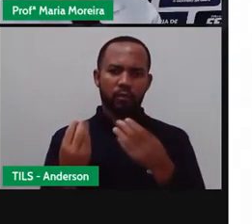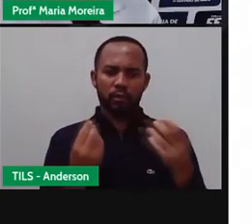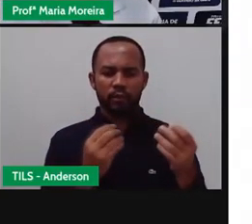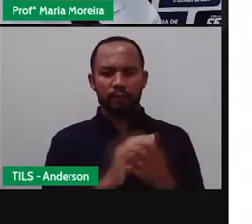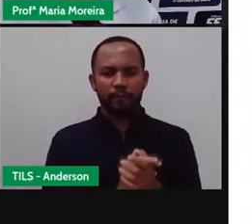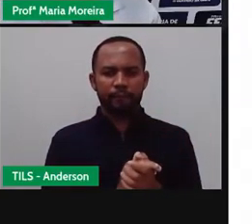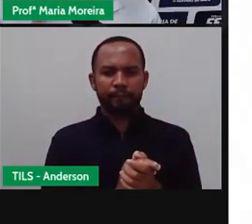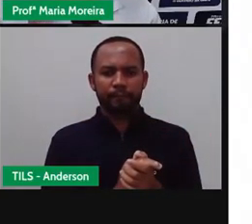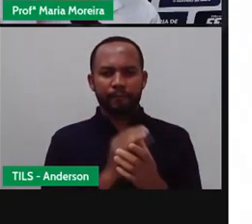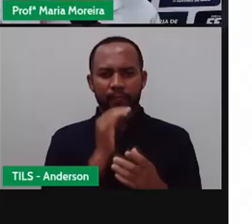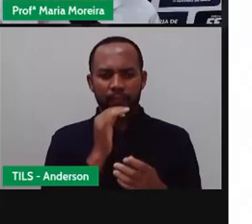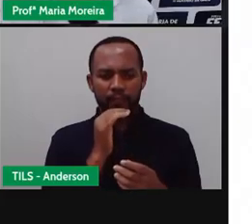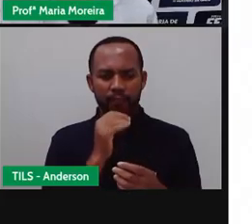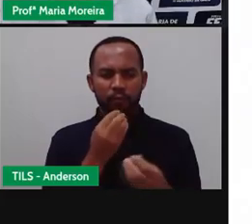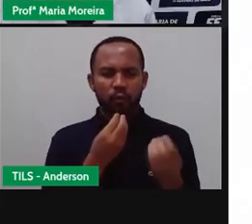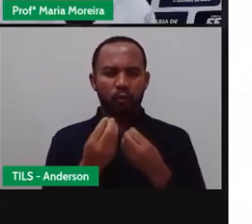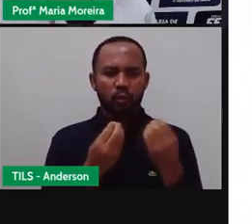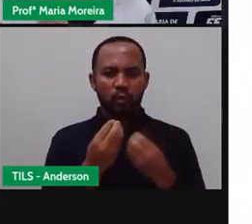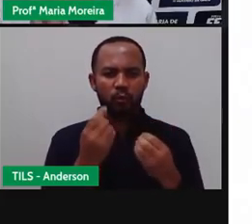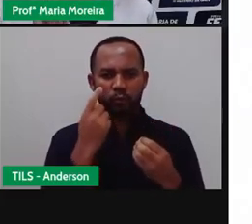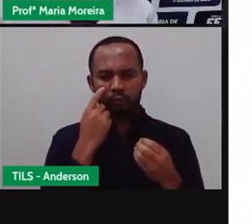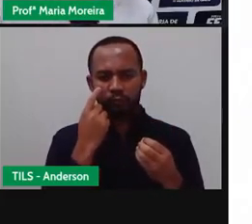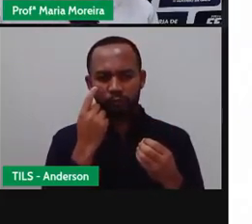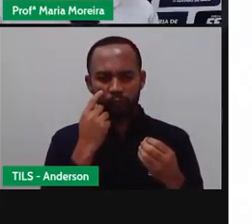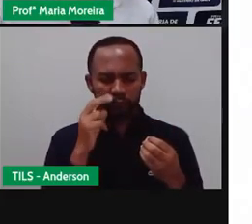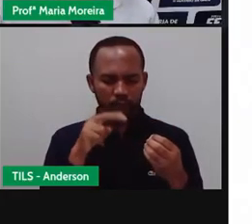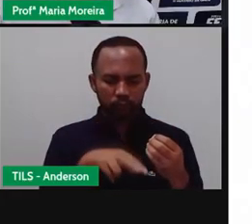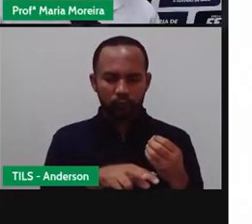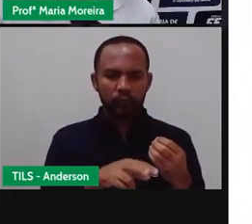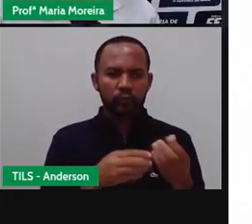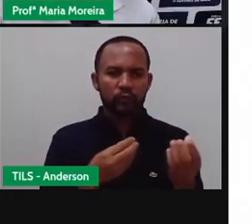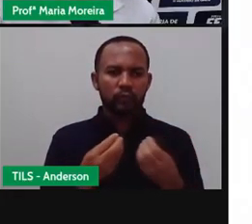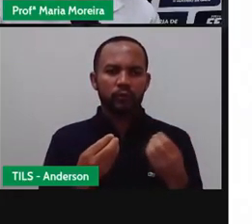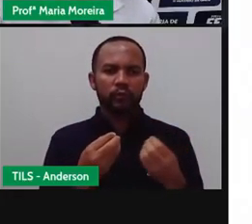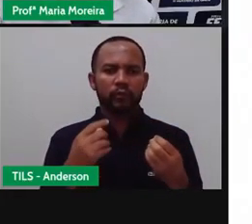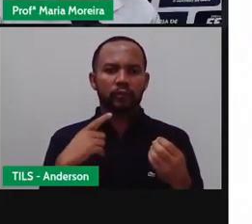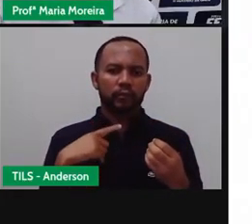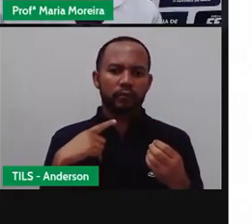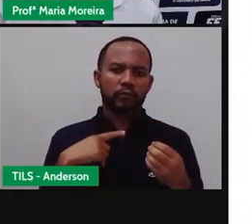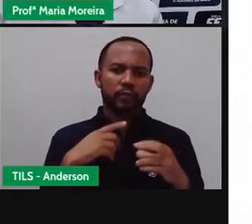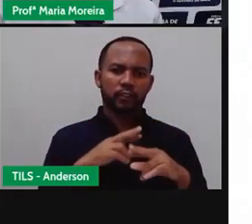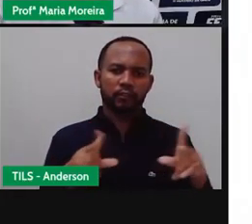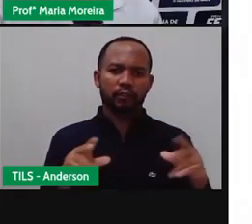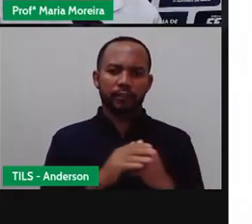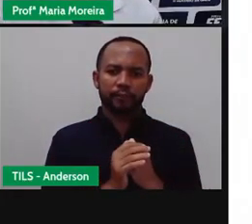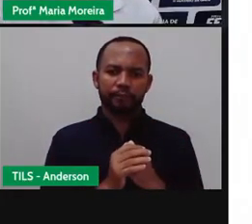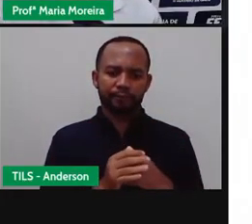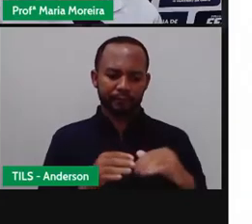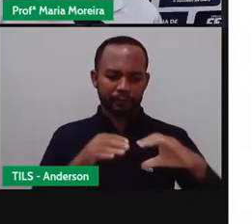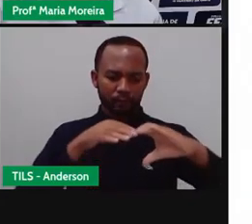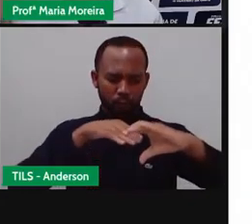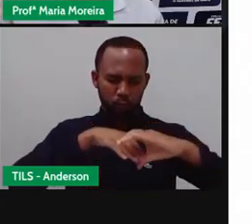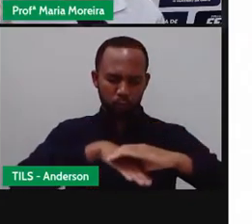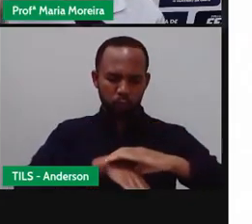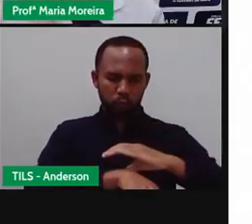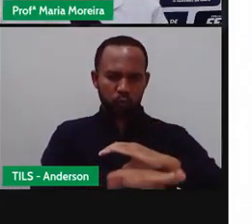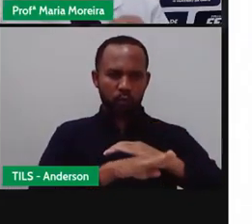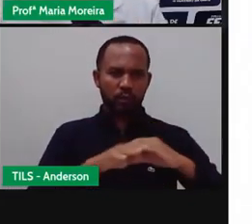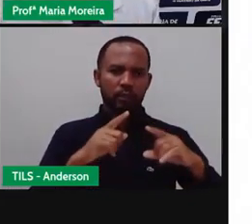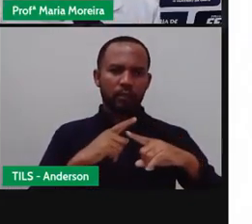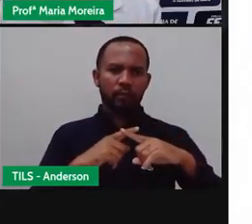do dicionário para descobrir qual a diferença entre galeria e túneis, não é isso? Subterrâneos, por quê? Porque